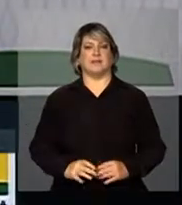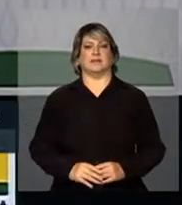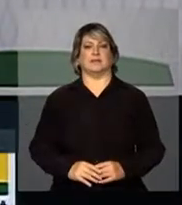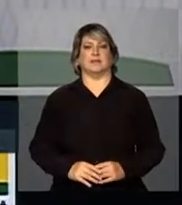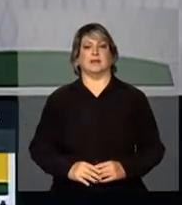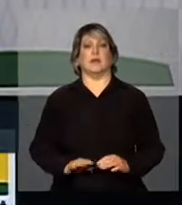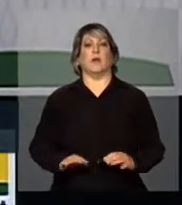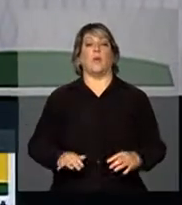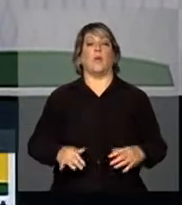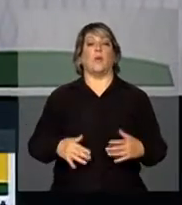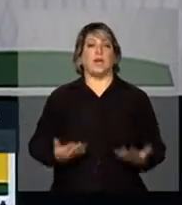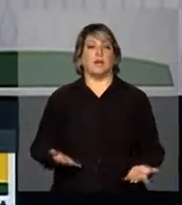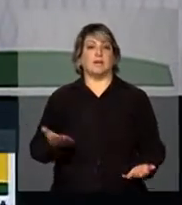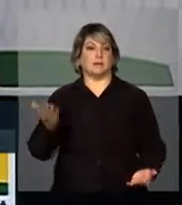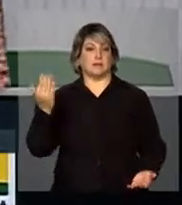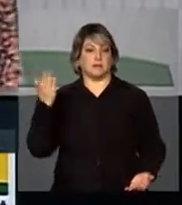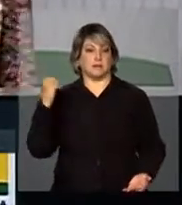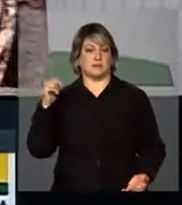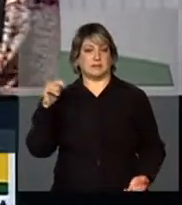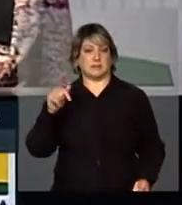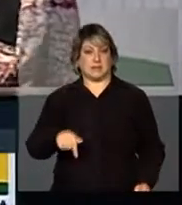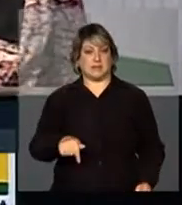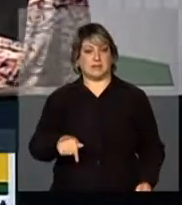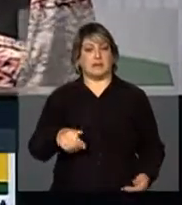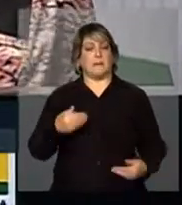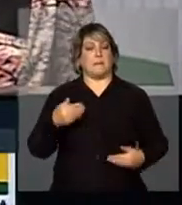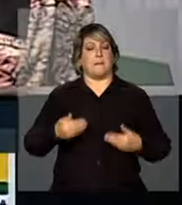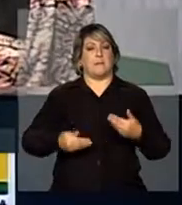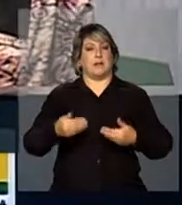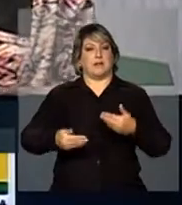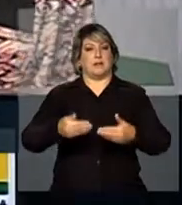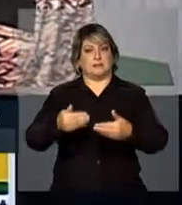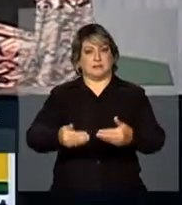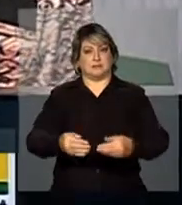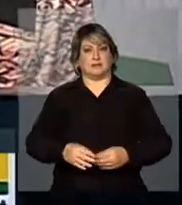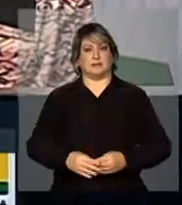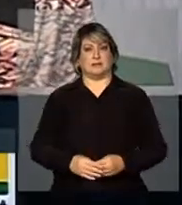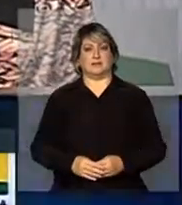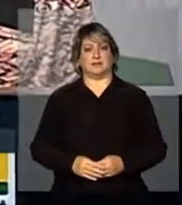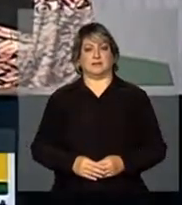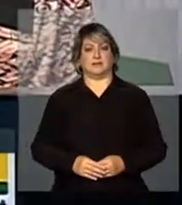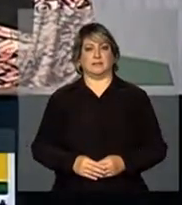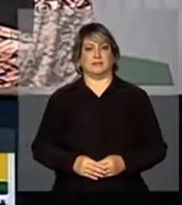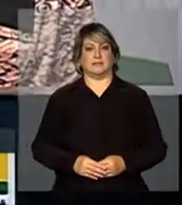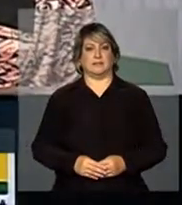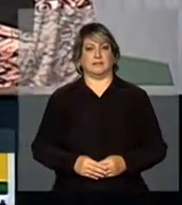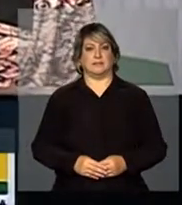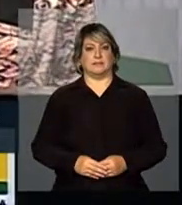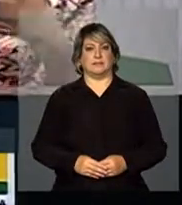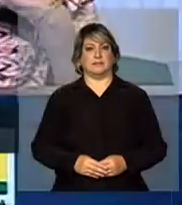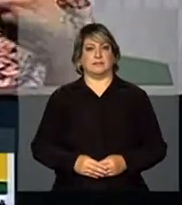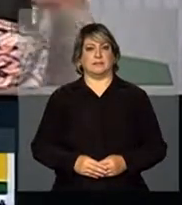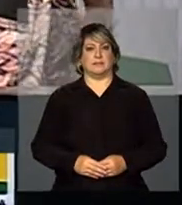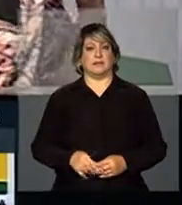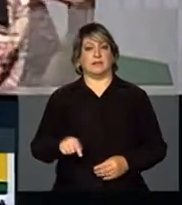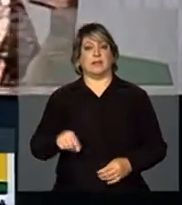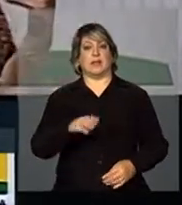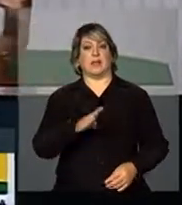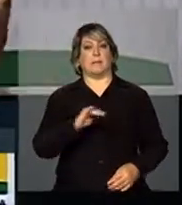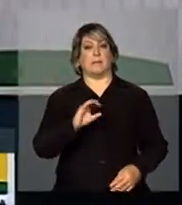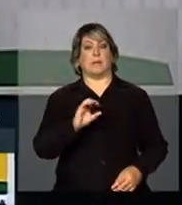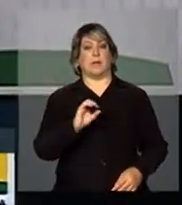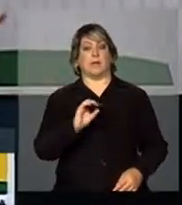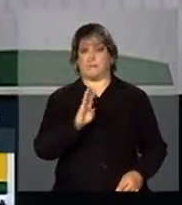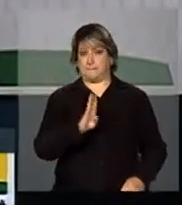quando esse processo que era da biobras foi